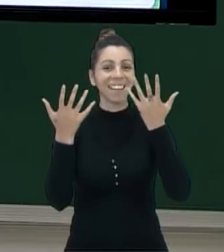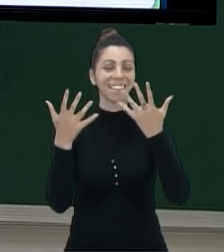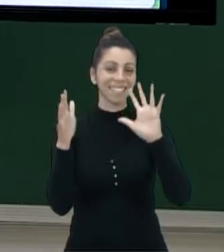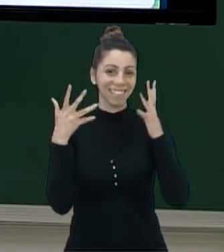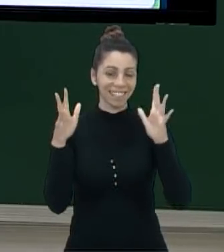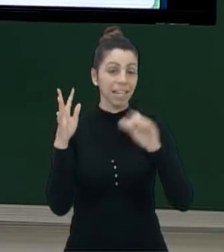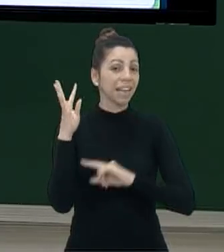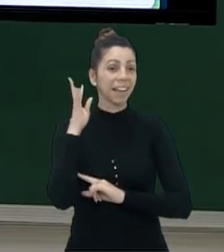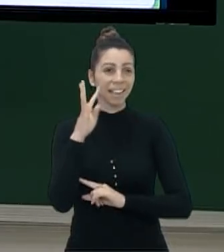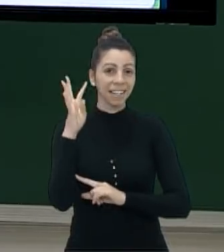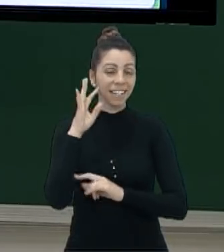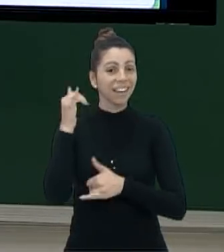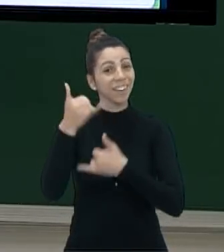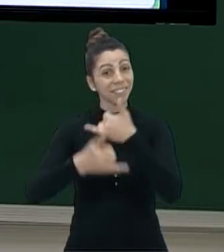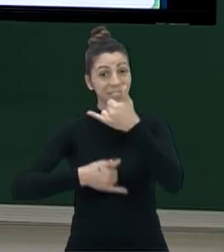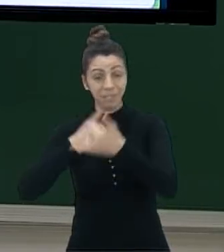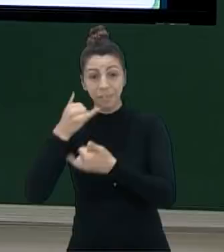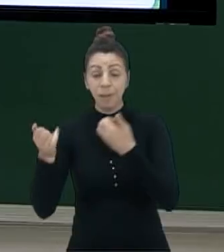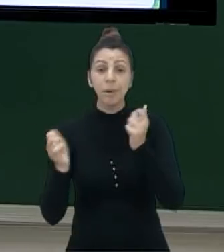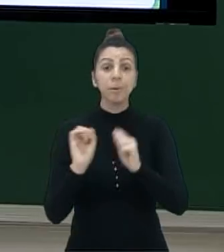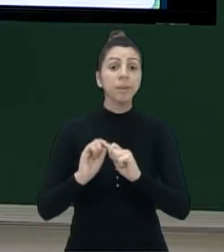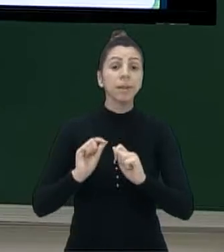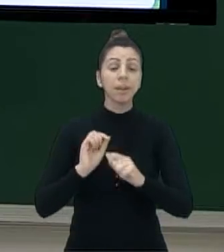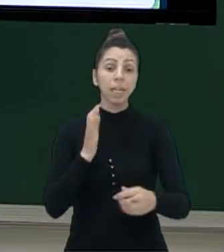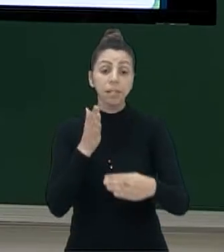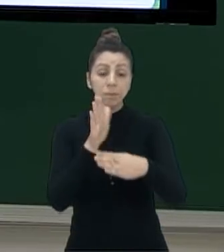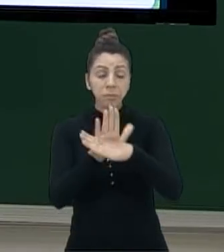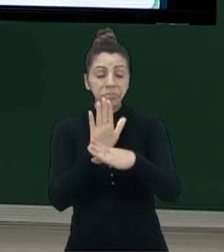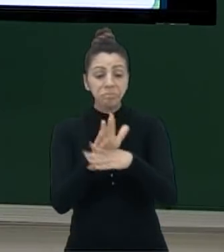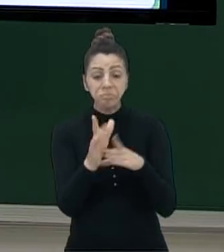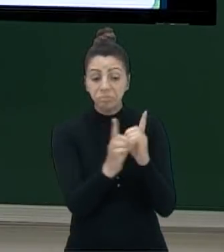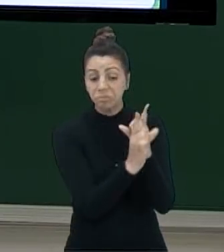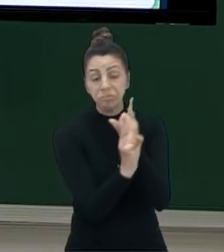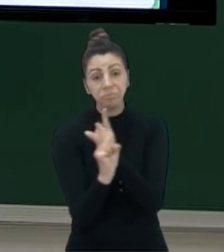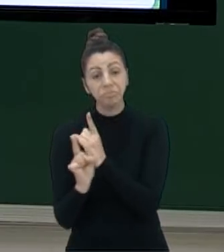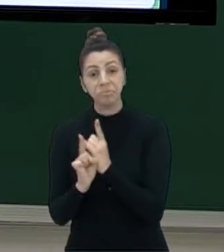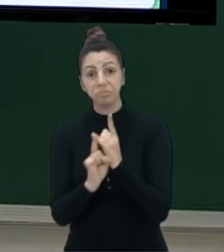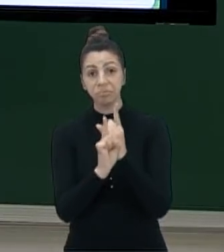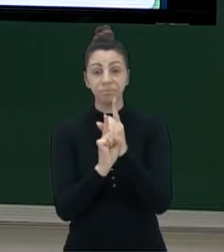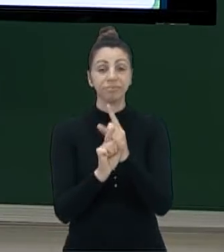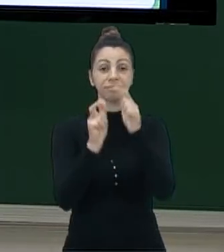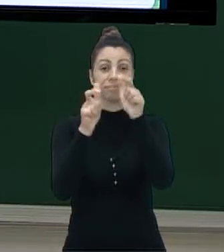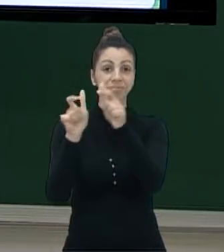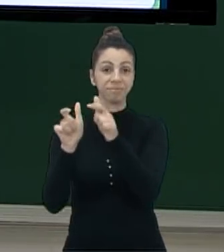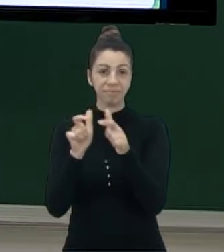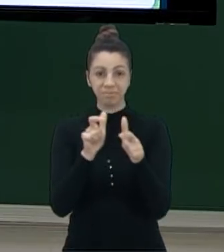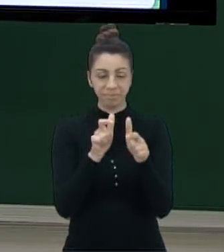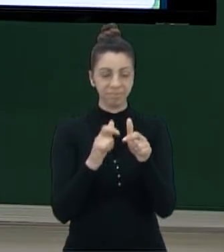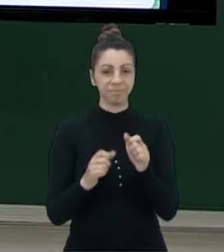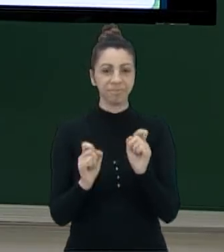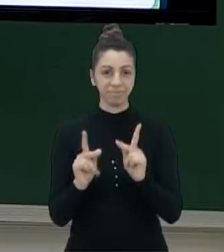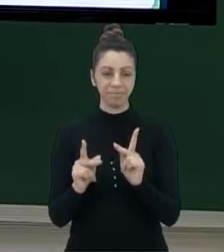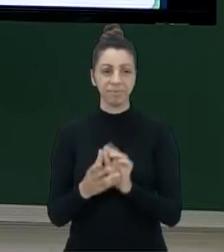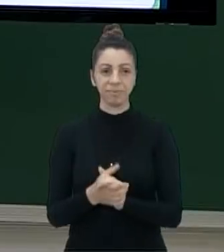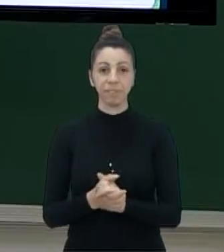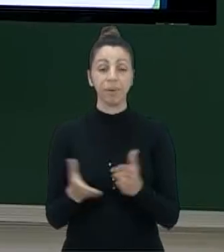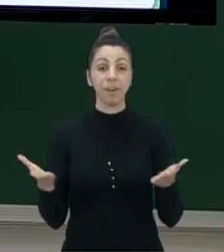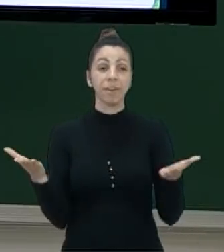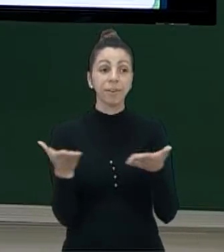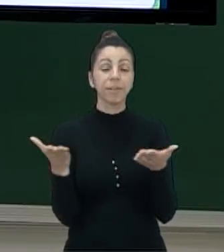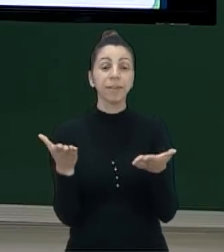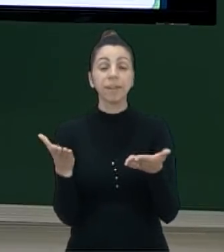Como é legal aí a ferramenta, ela vai auxiliando vocês a identificar todos os pares ordenados. Agora, a gente só